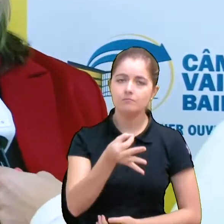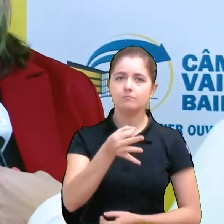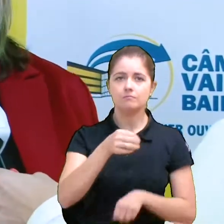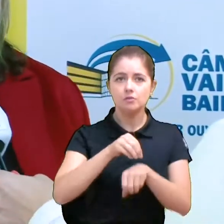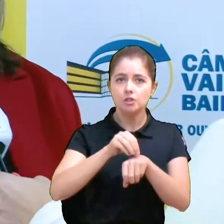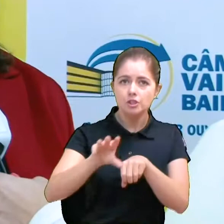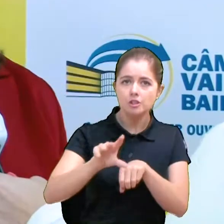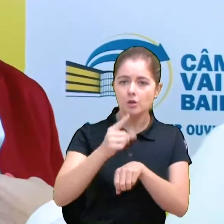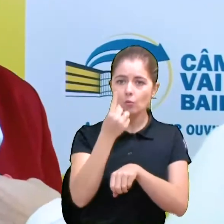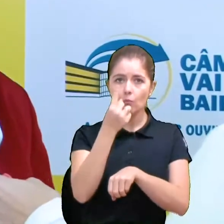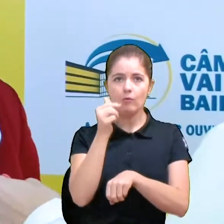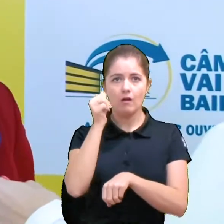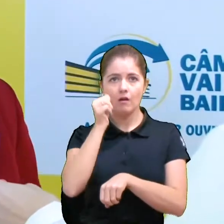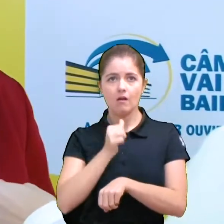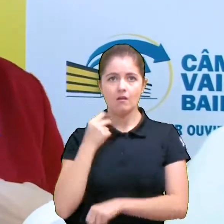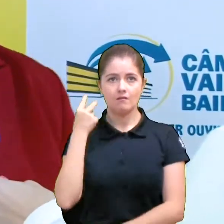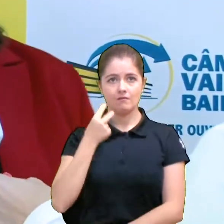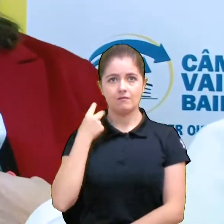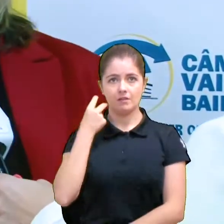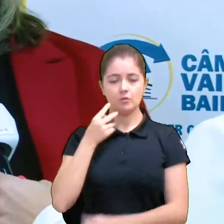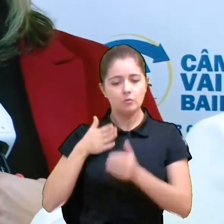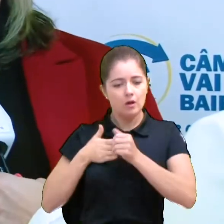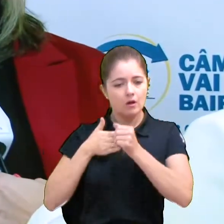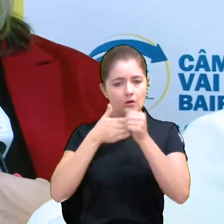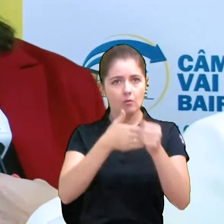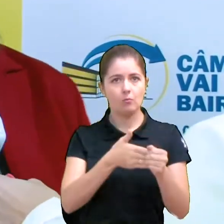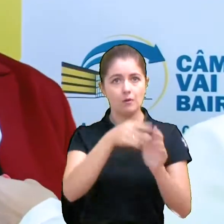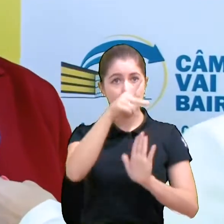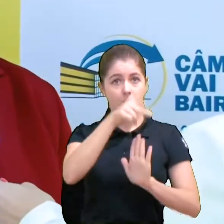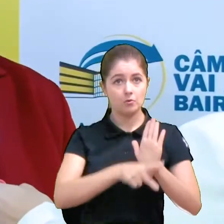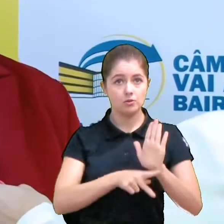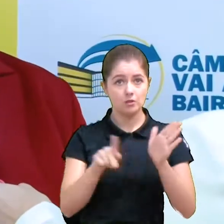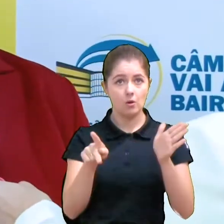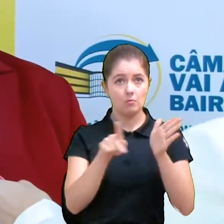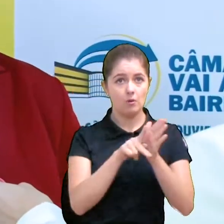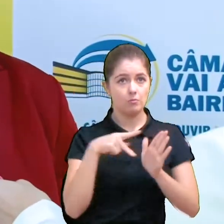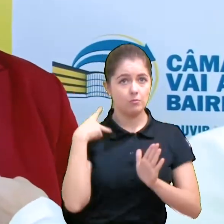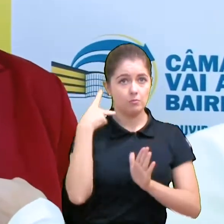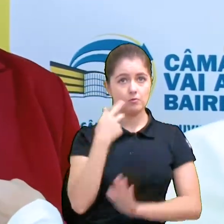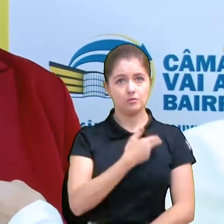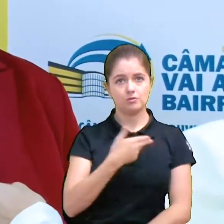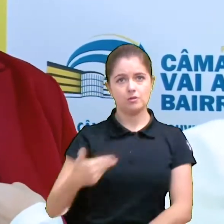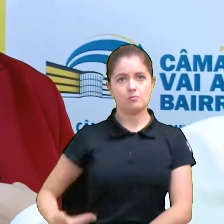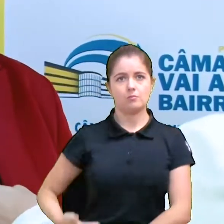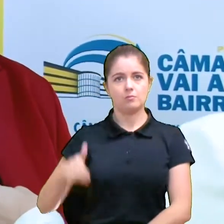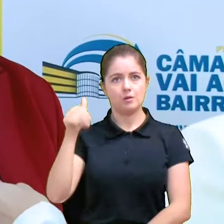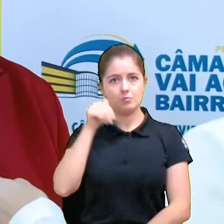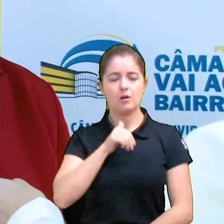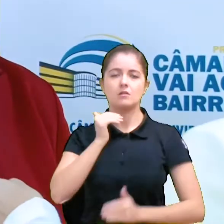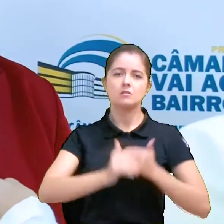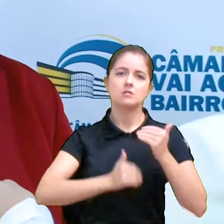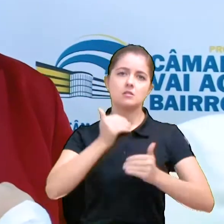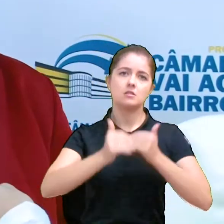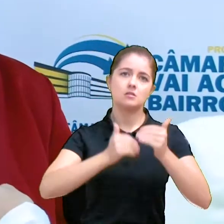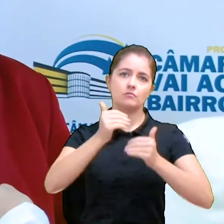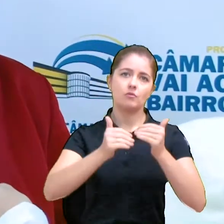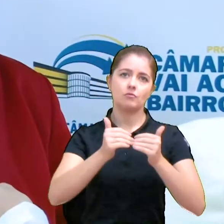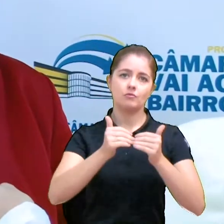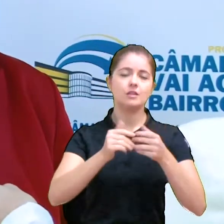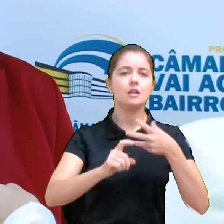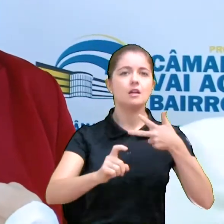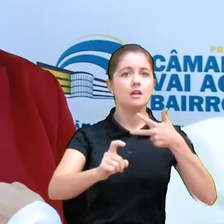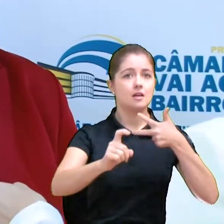assim acompanhamento dos projetos relativos às mulheres, às políticas públicas também, né, desenvolvidas tanto pelo